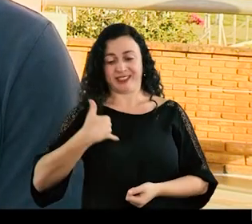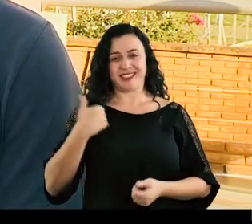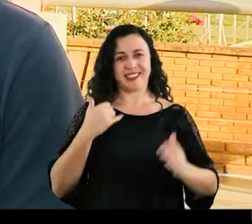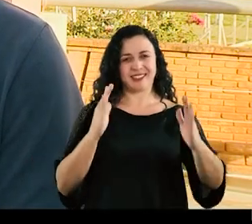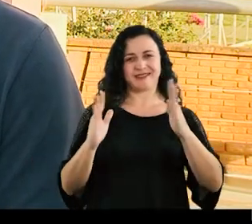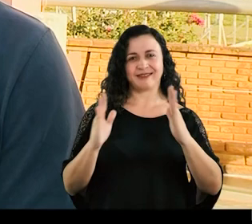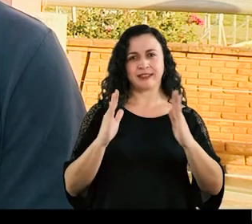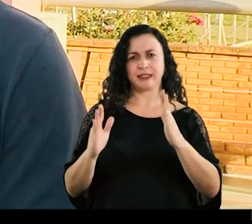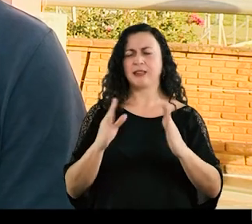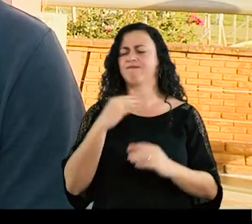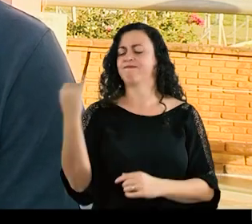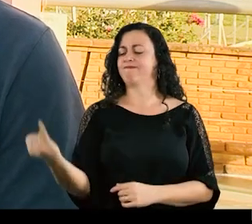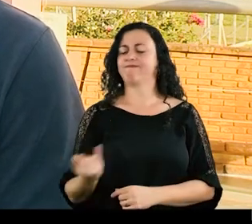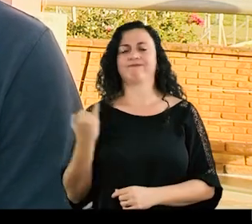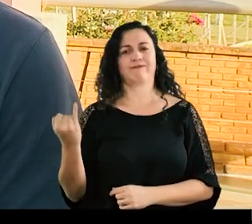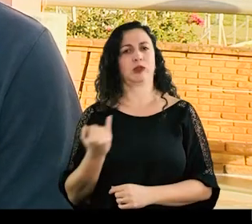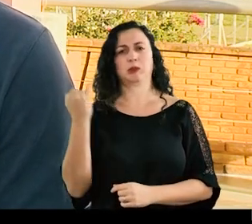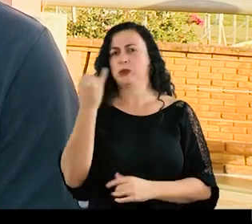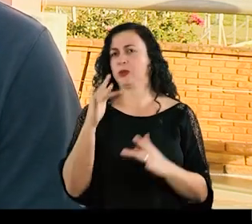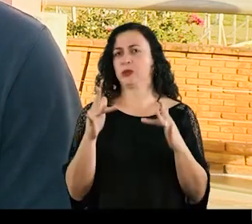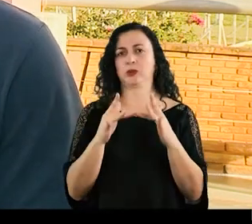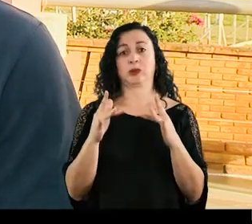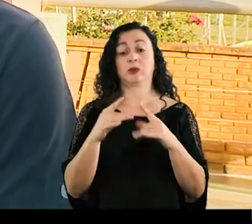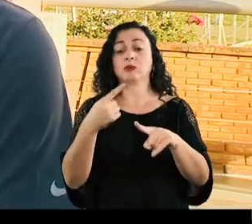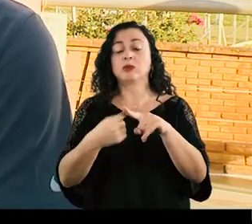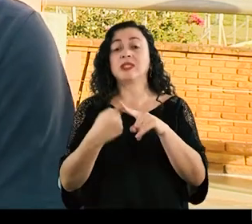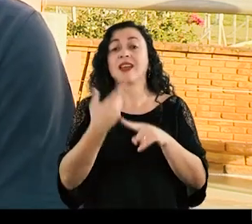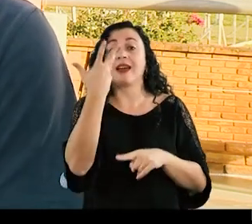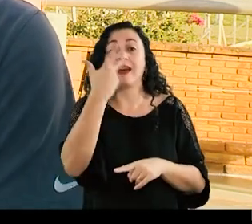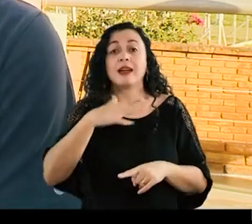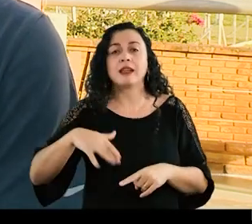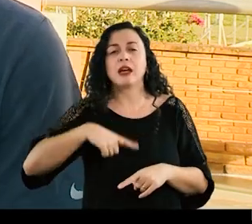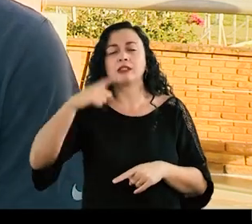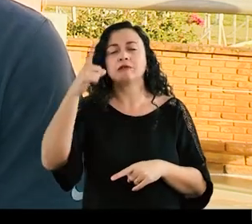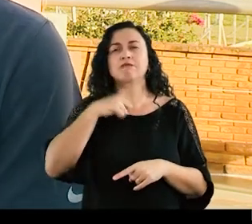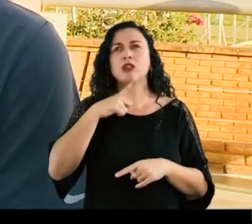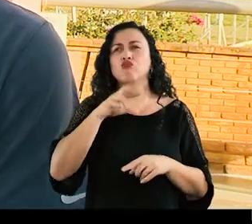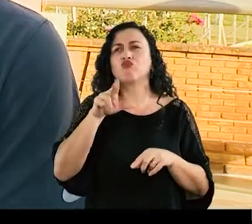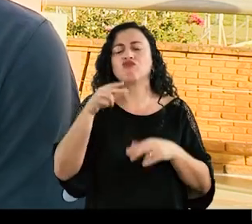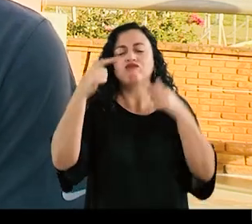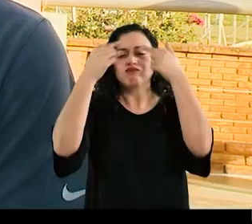é extremamente importante porque a criança ela tem a mente aberta